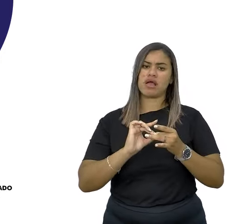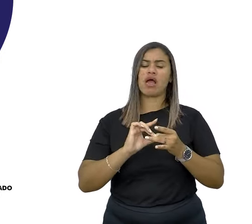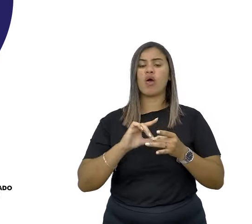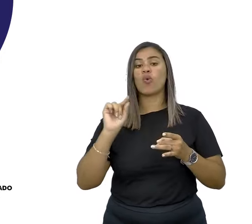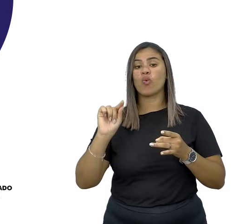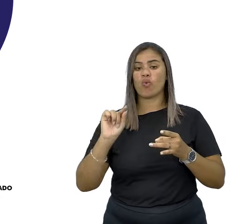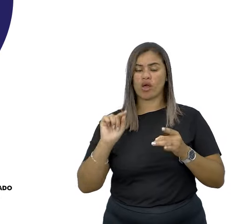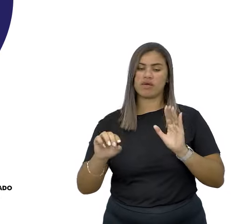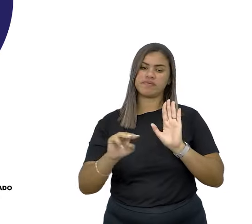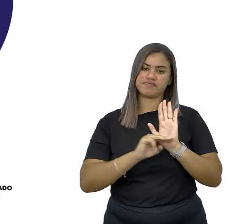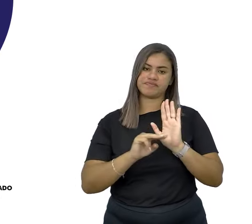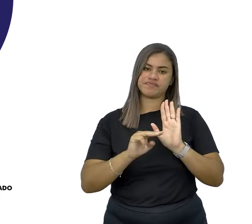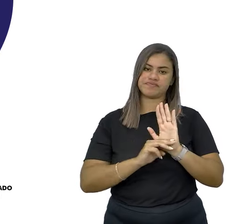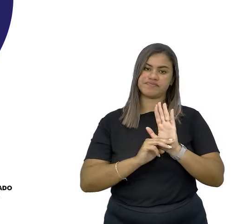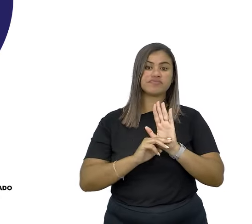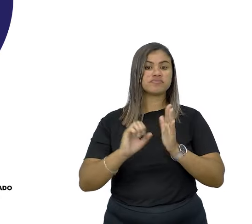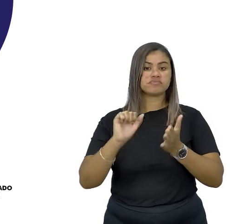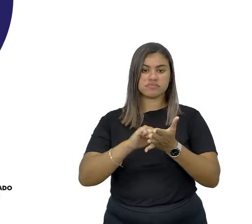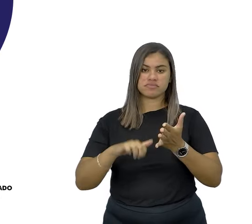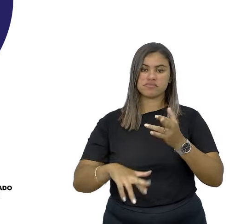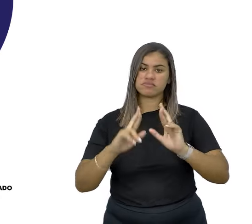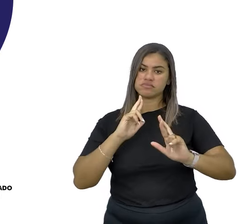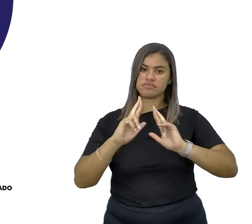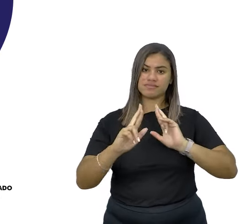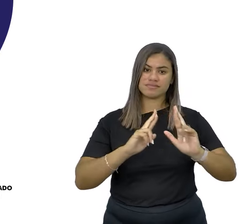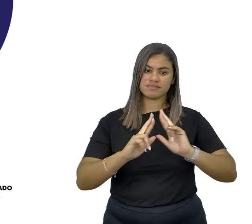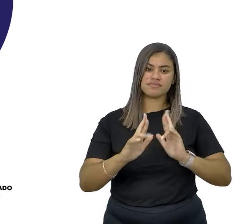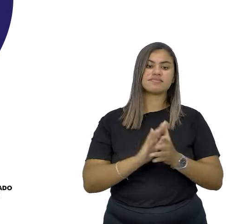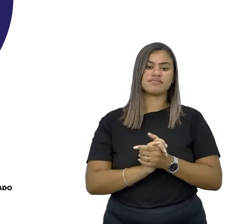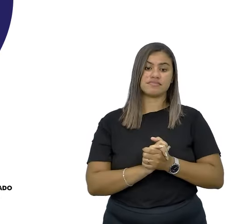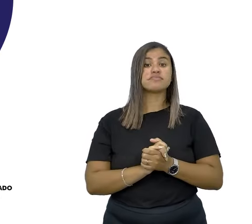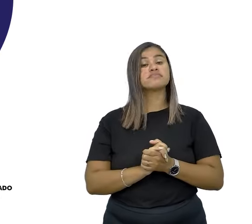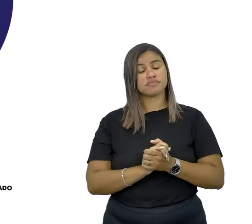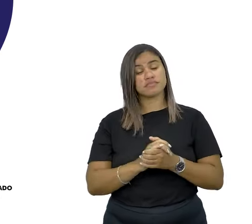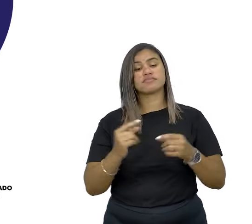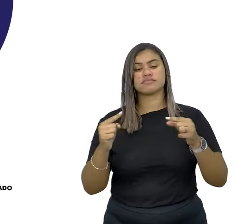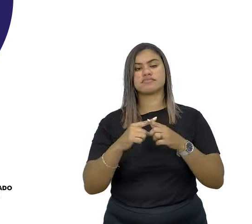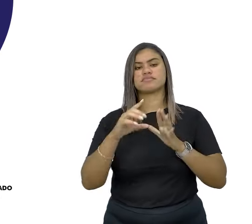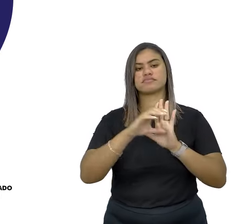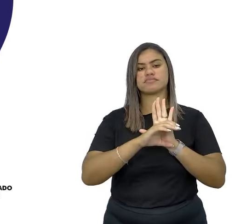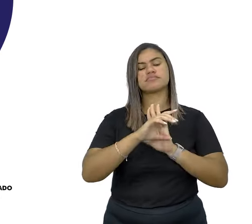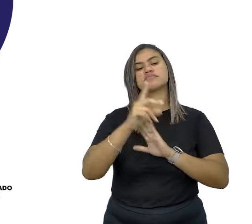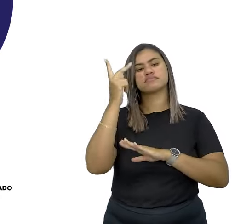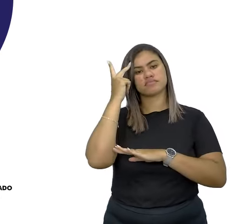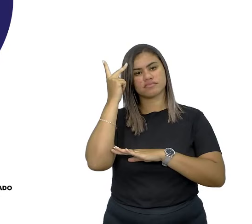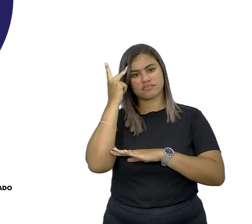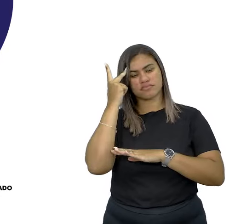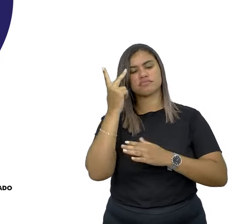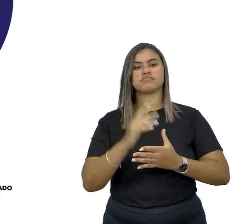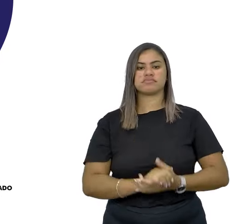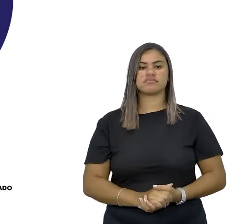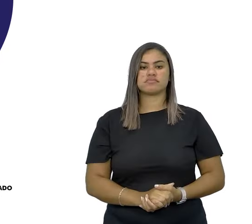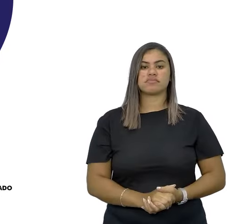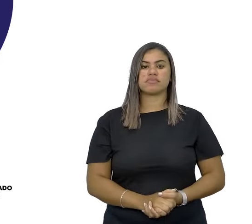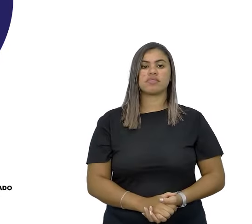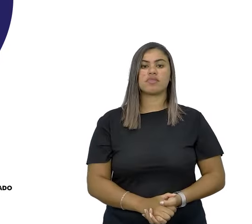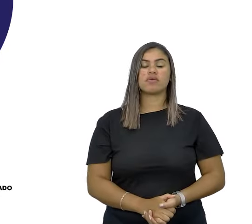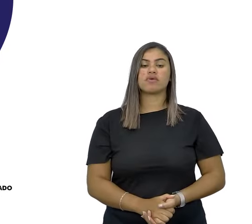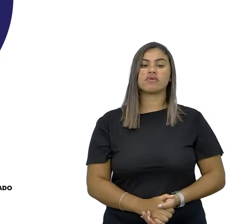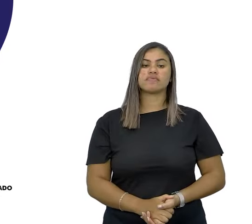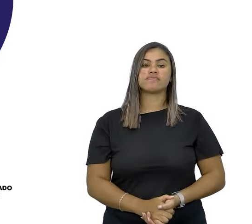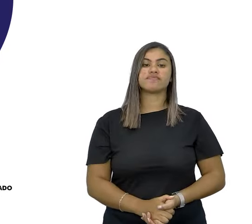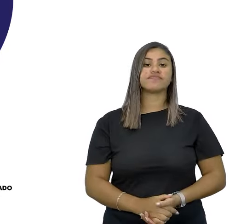metodologia da resolução de problemas. E ele está no nosso currículo paulista. Nós não vivemos mais